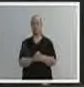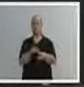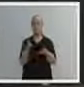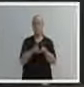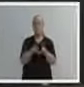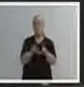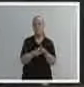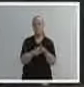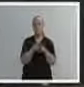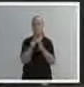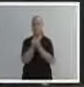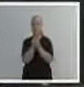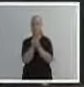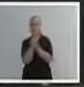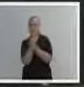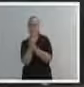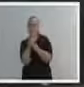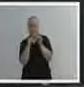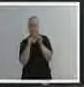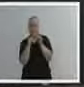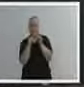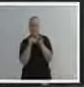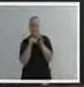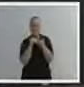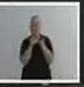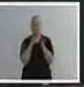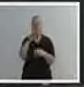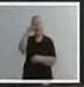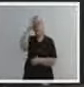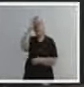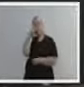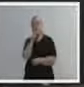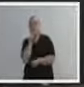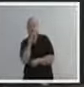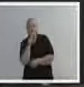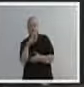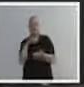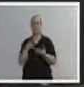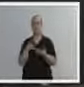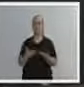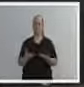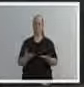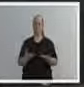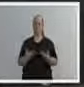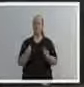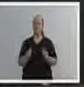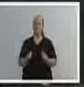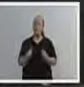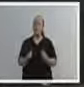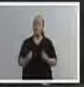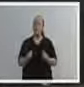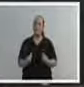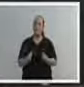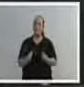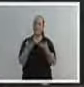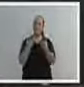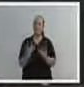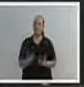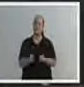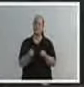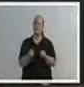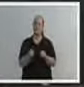as mãos, as unhas, os órgãos genitais. E como podemos aceitar